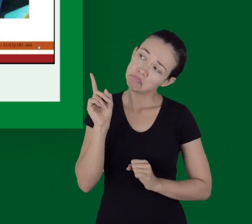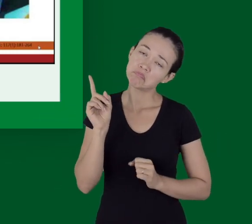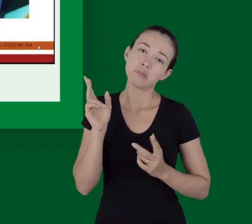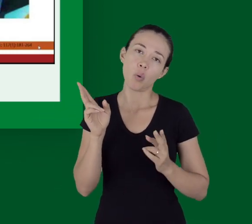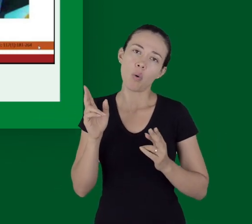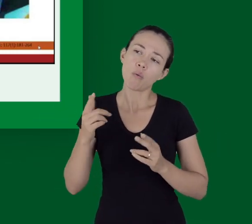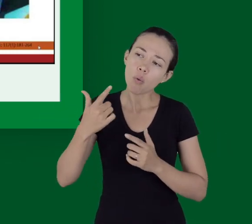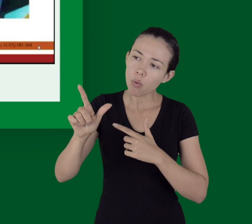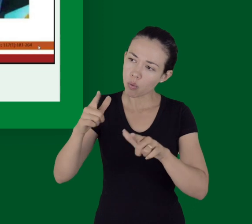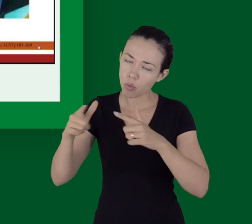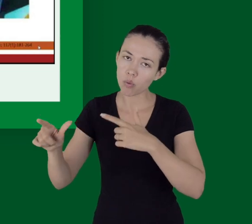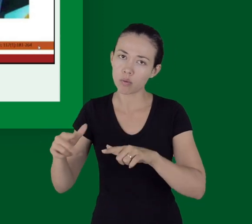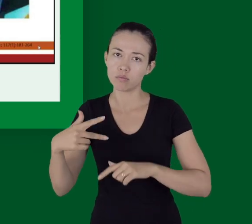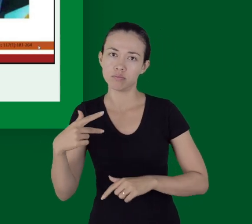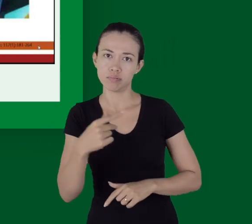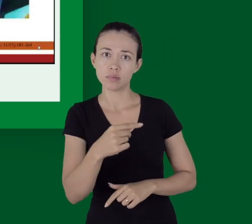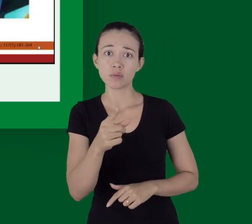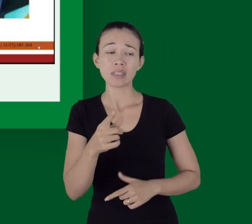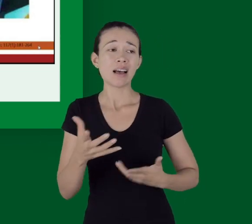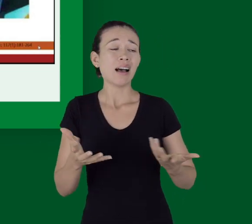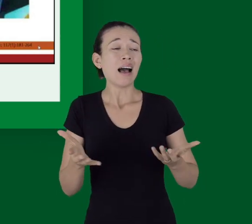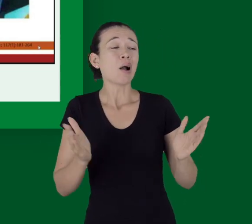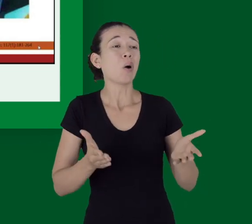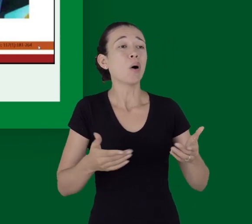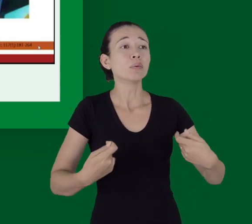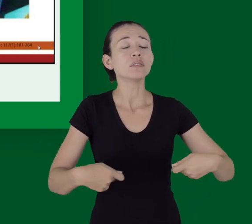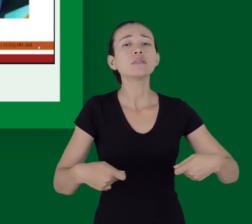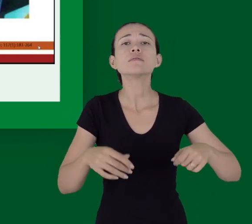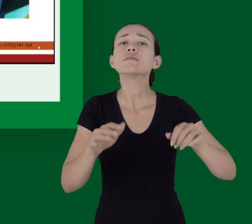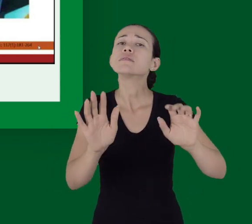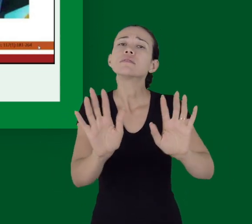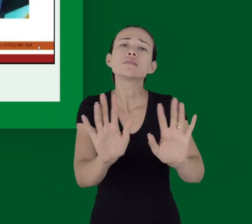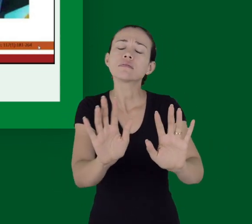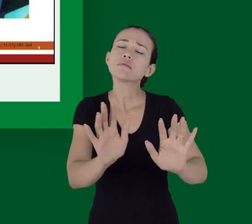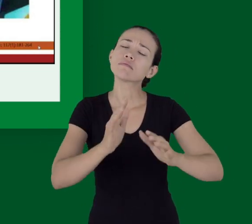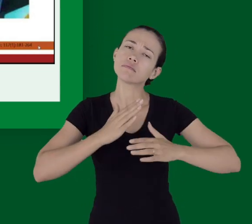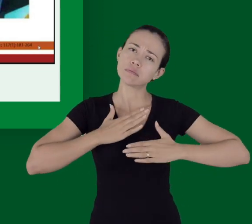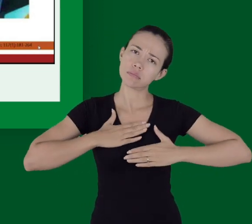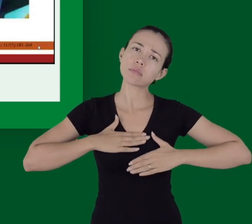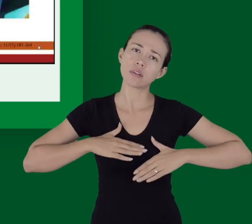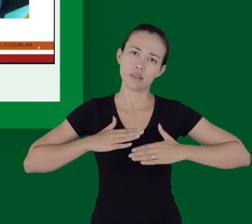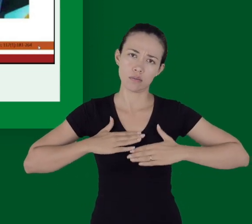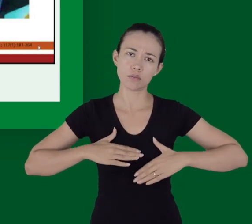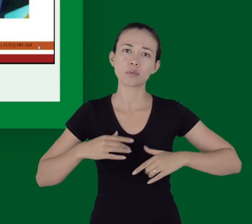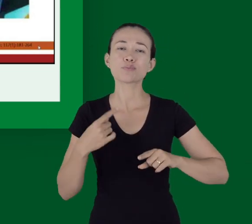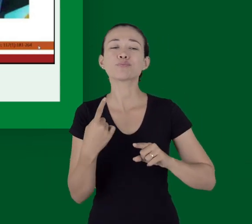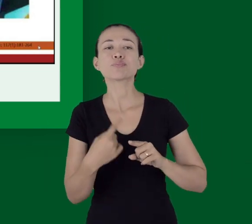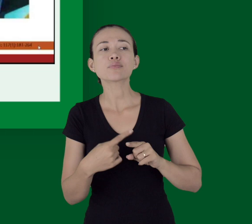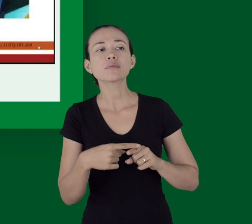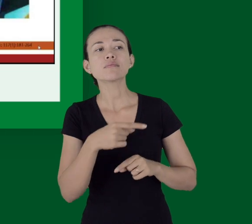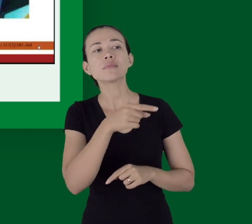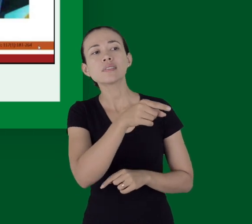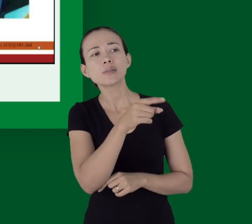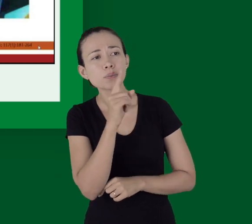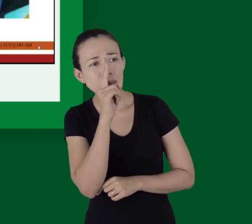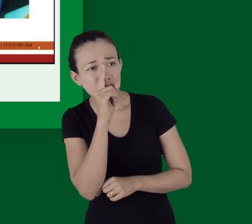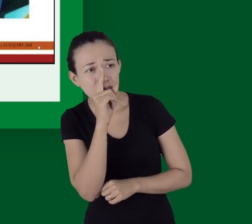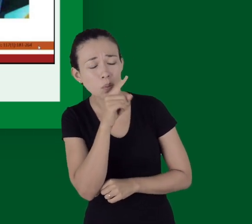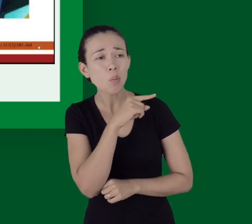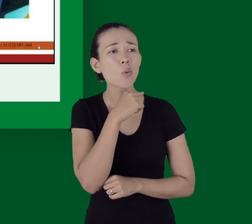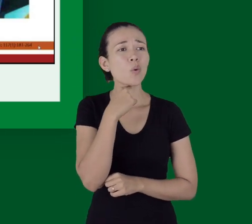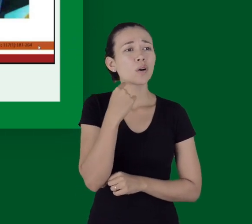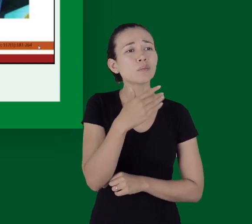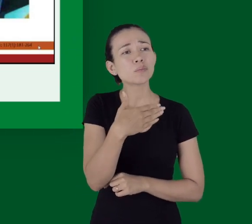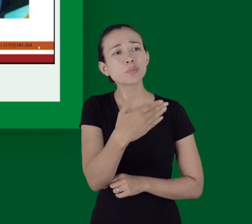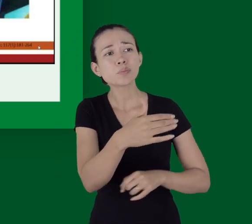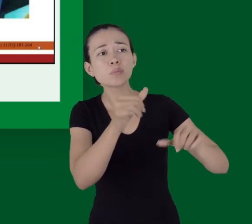colocar na prescrição para fazer no dia seguinte, tá bom? Então, não fique agoniado em fazer essas medicações, porque elas só vão mudar